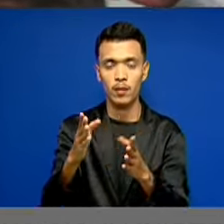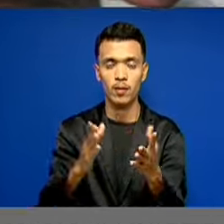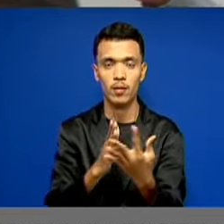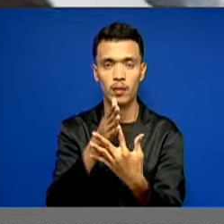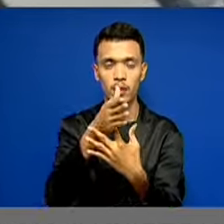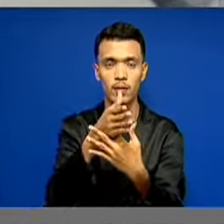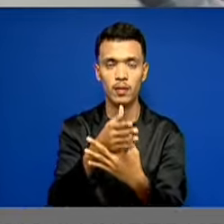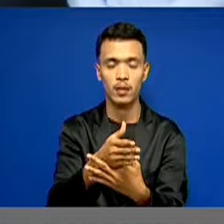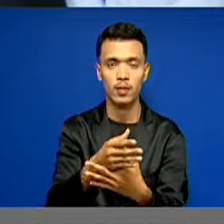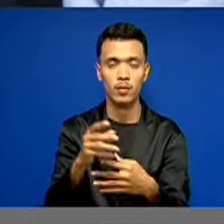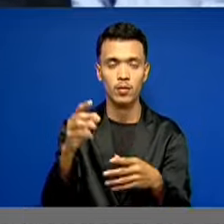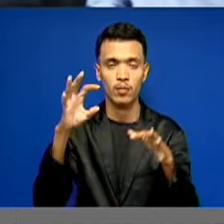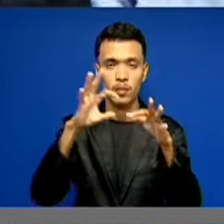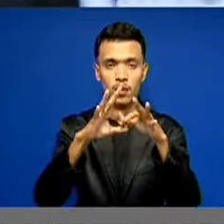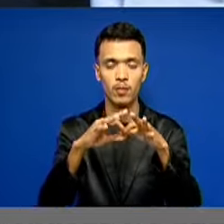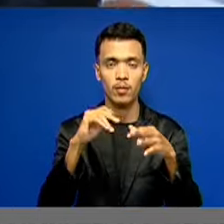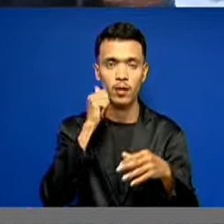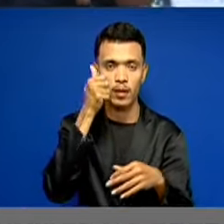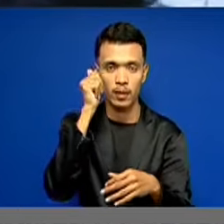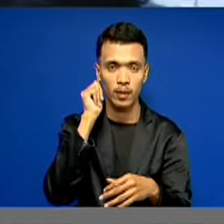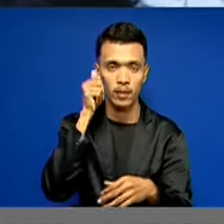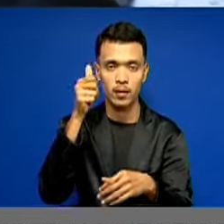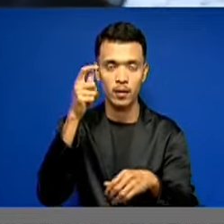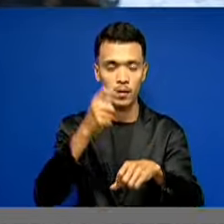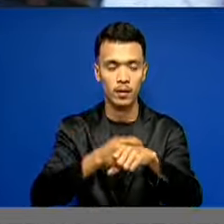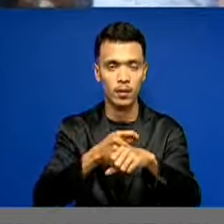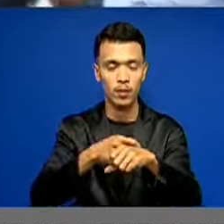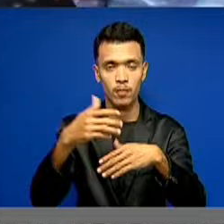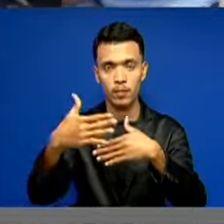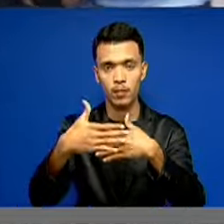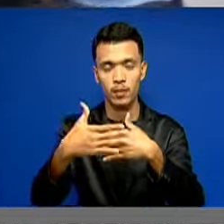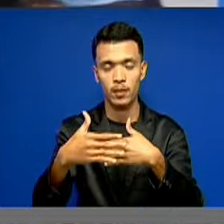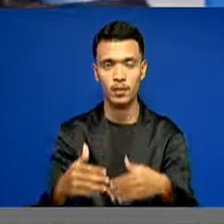ASEAN e a tempo BC. Arsenio Soares, RTTL.